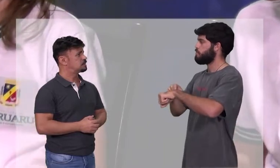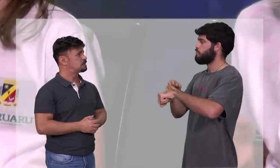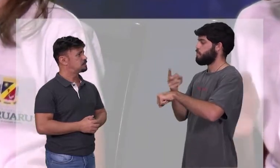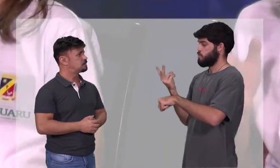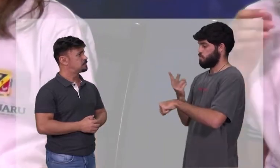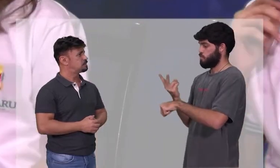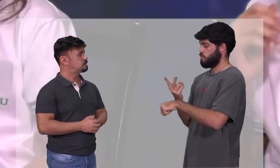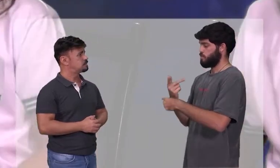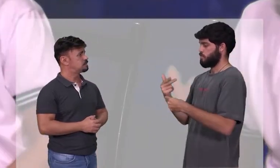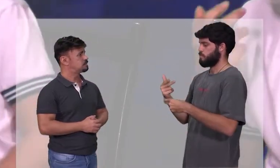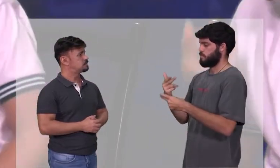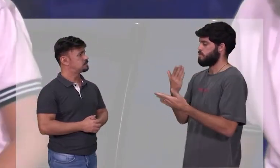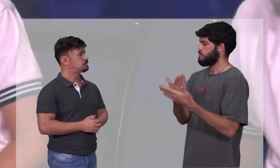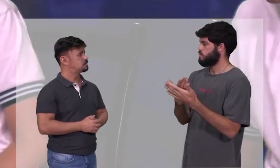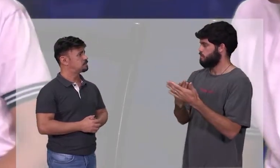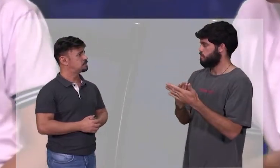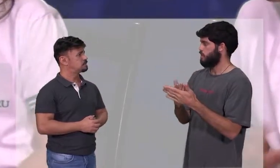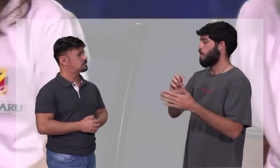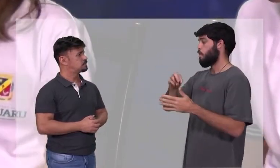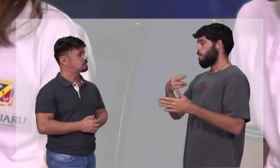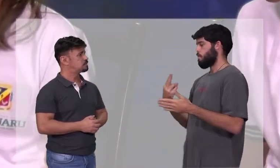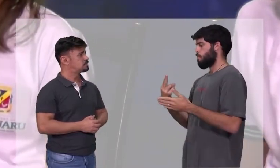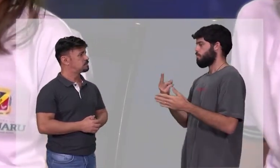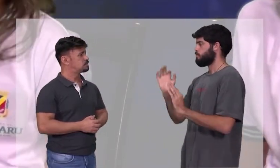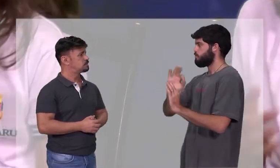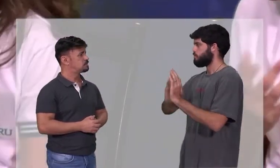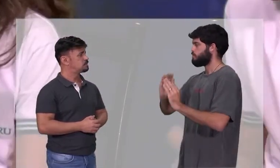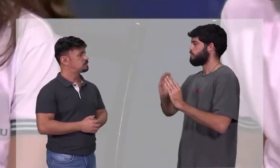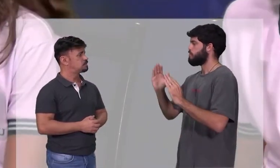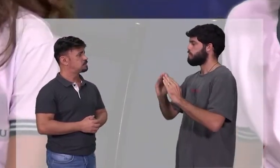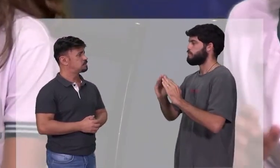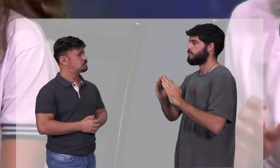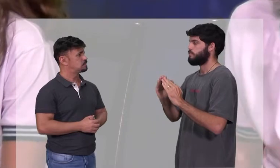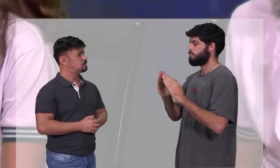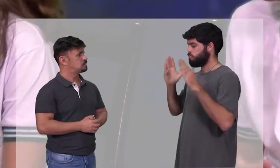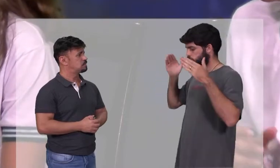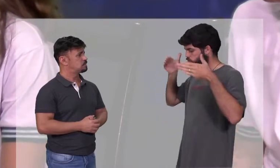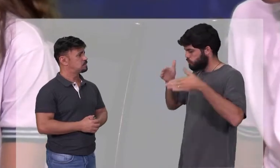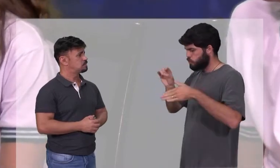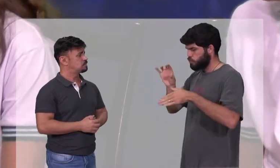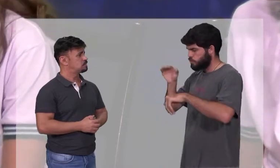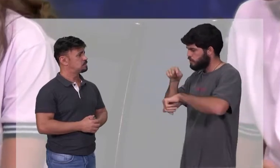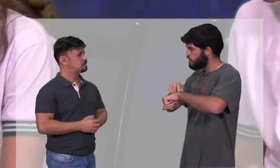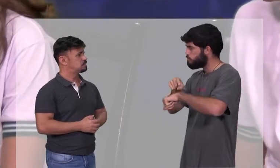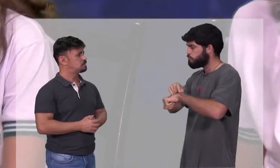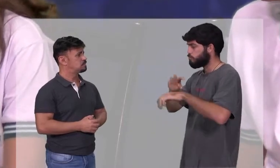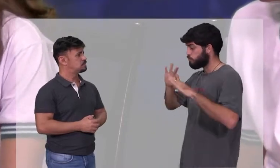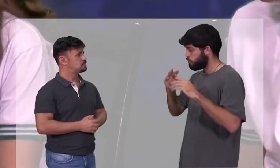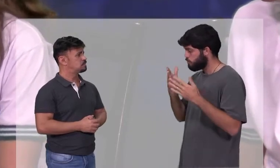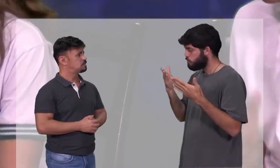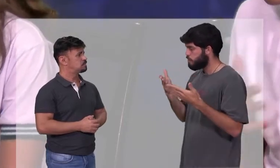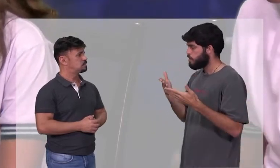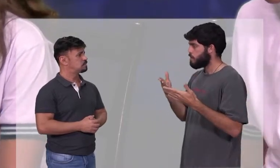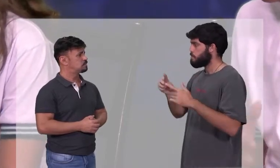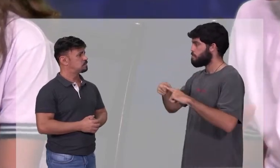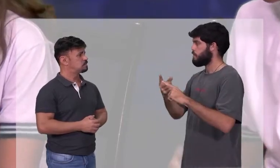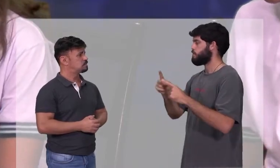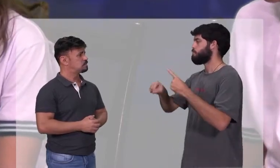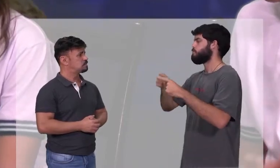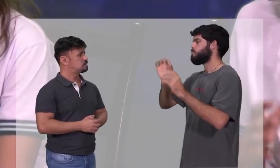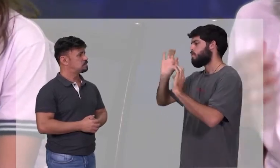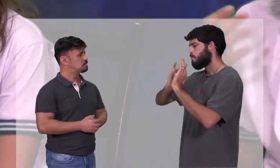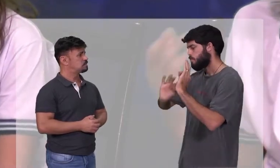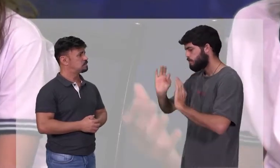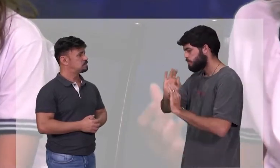só, que era estudar ou arrumar a casa. E eu tava focando meu tempo só nessas coisas. Mas quando eu